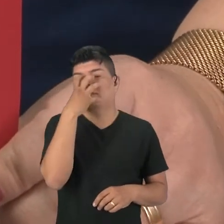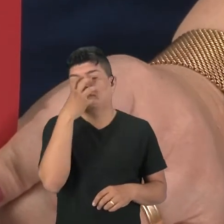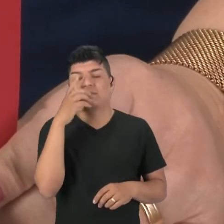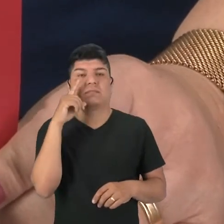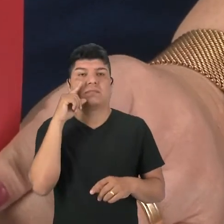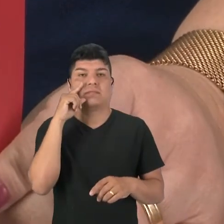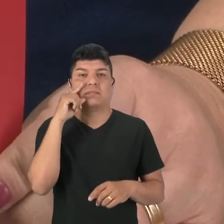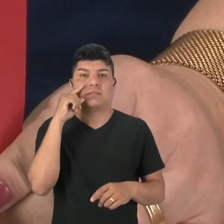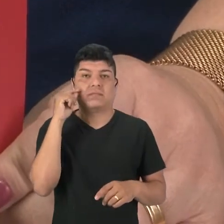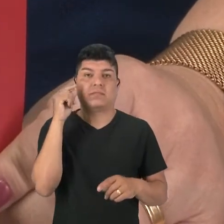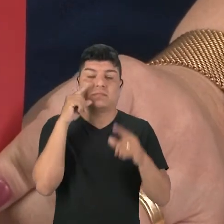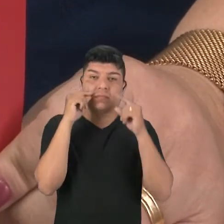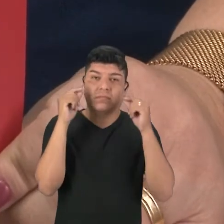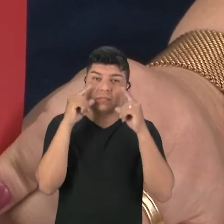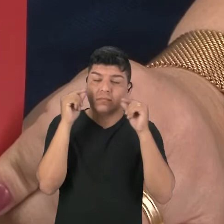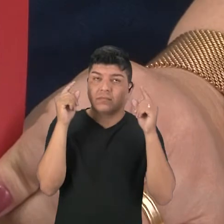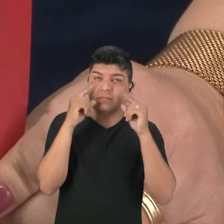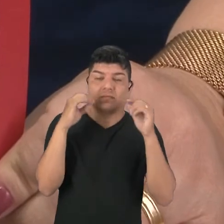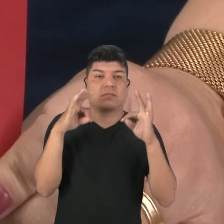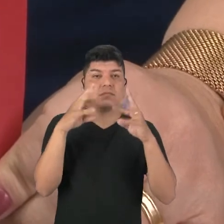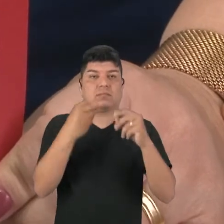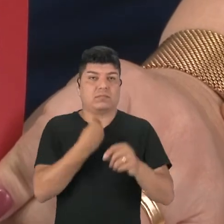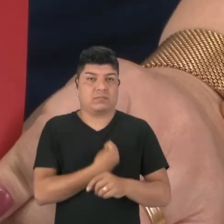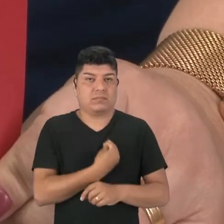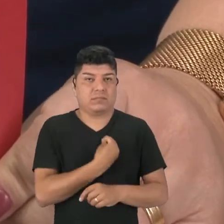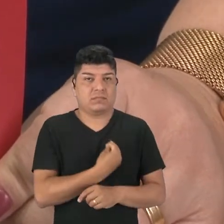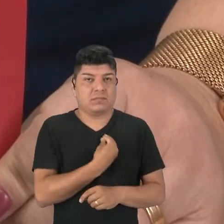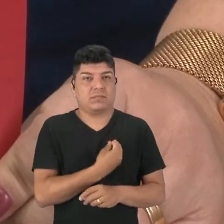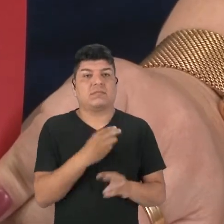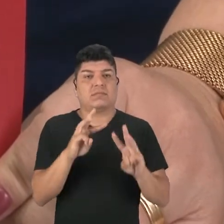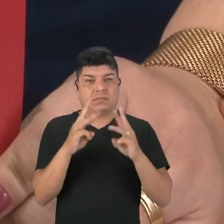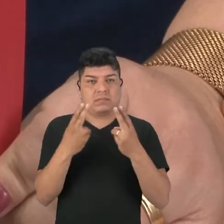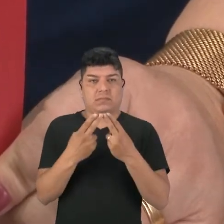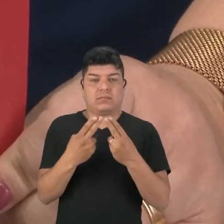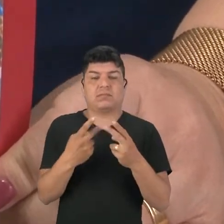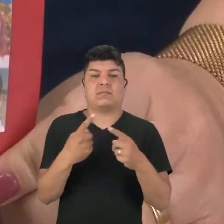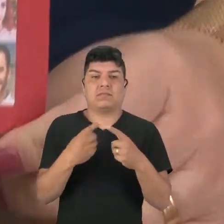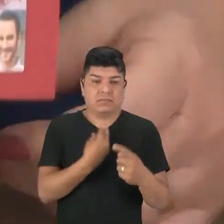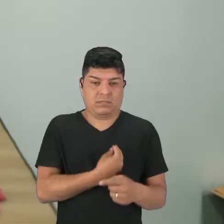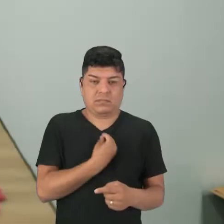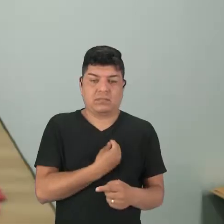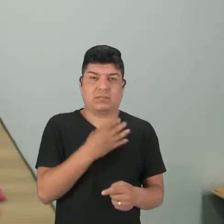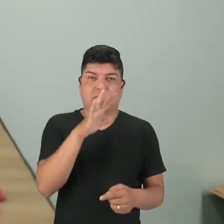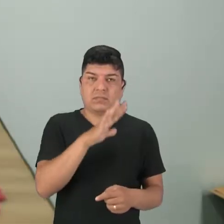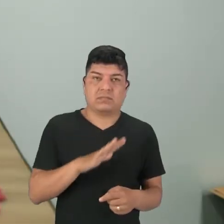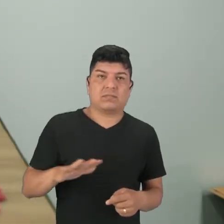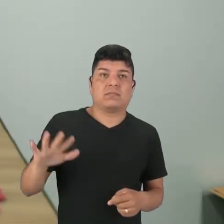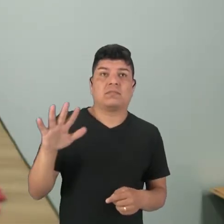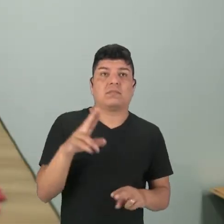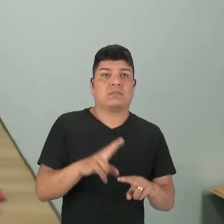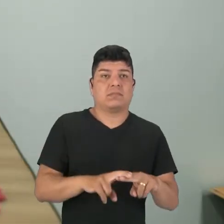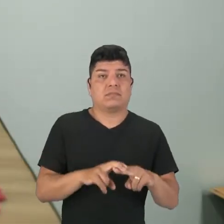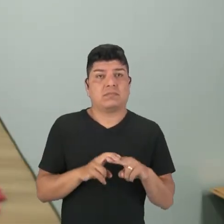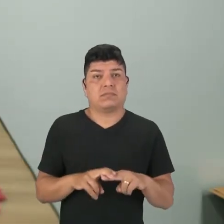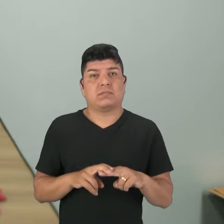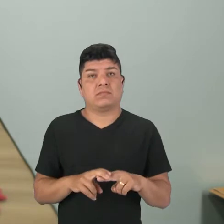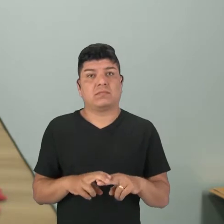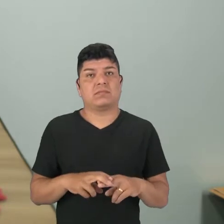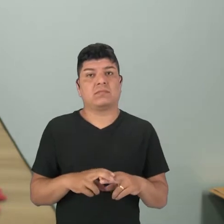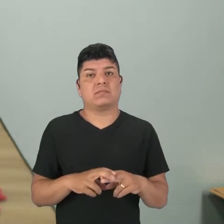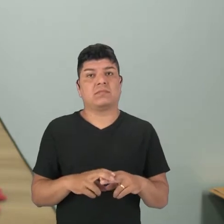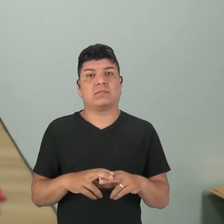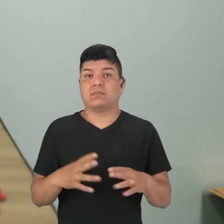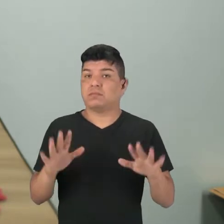estimações, todos os seres vivos, eles são matérias, eles ocupam um lugar no espaço. Então, nós podemos dizer